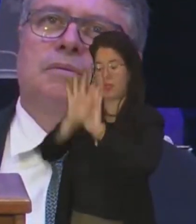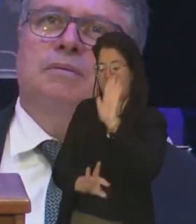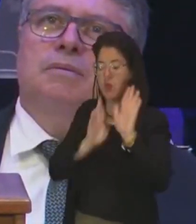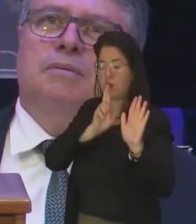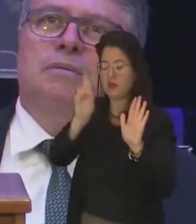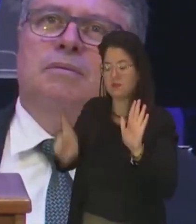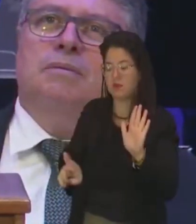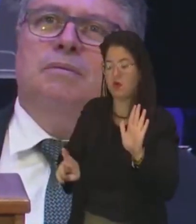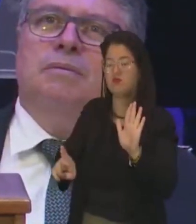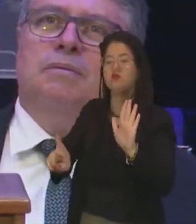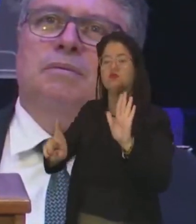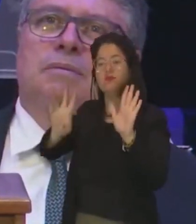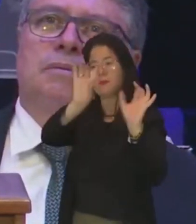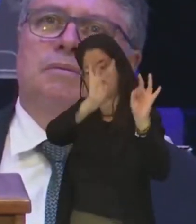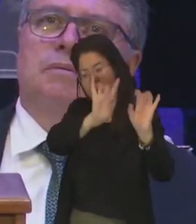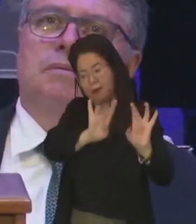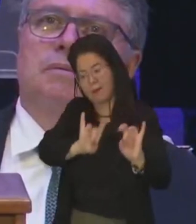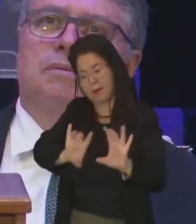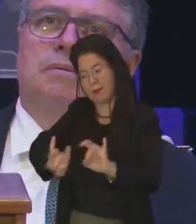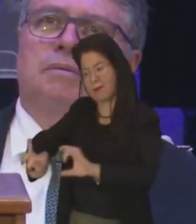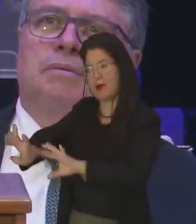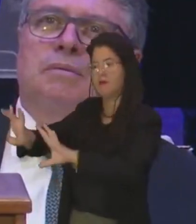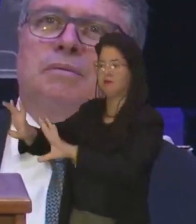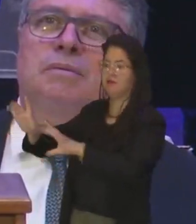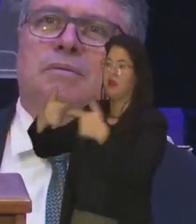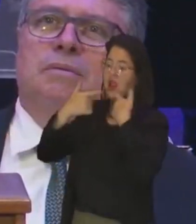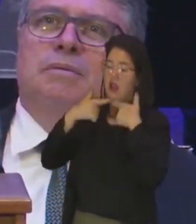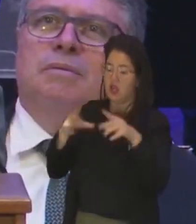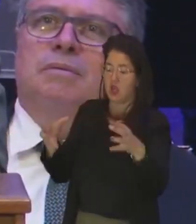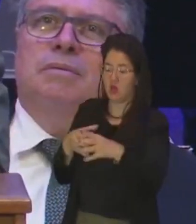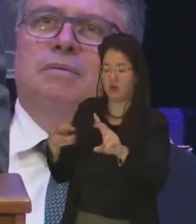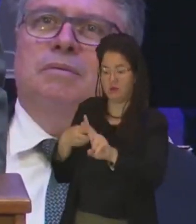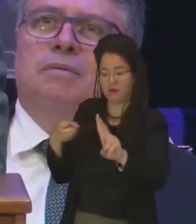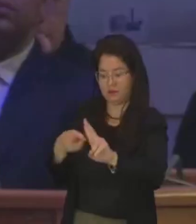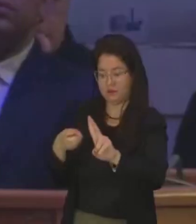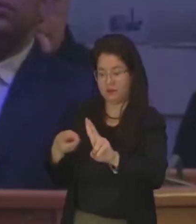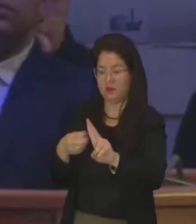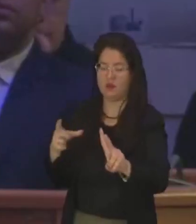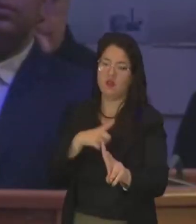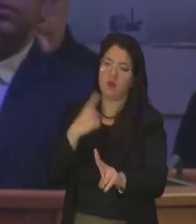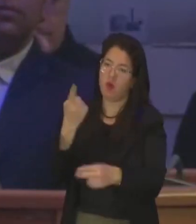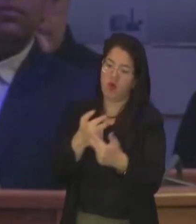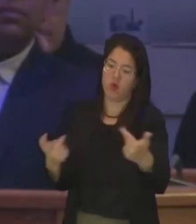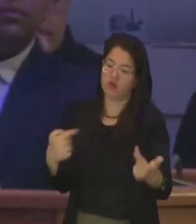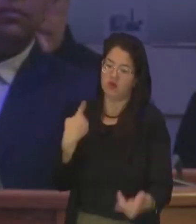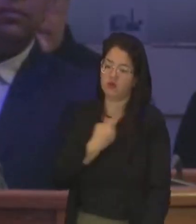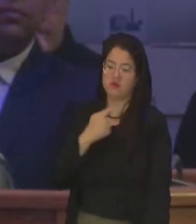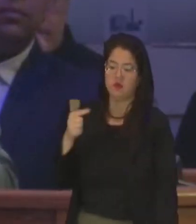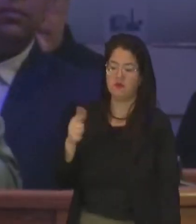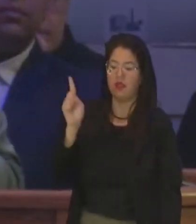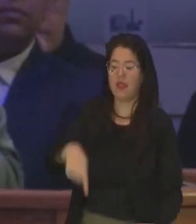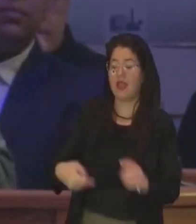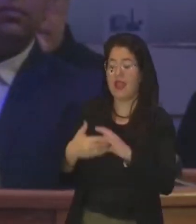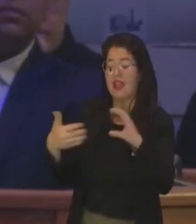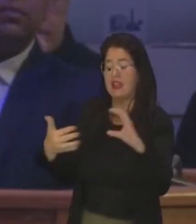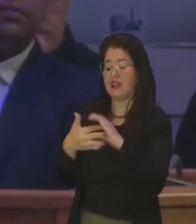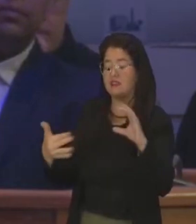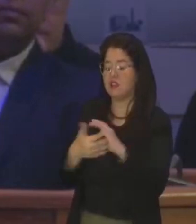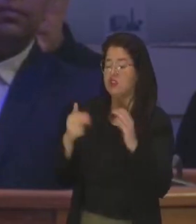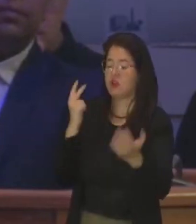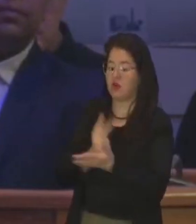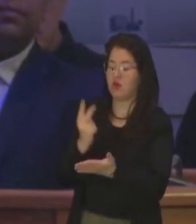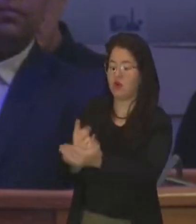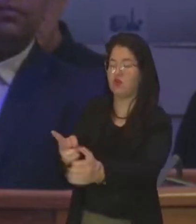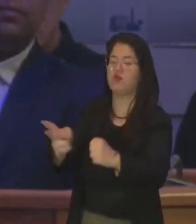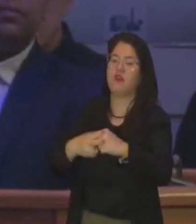é dia após dia. A língua xerente tem algo que nós não temos, que é um aspecto continuativo dos